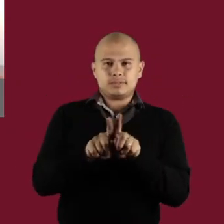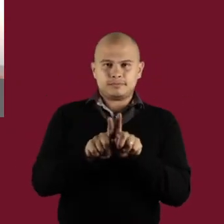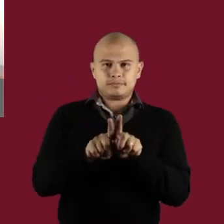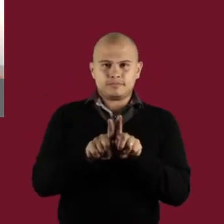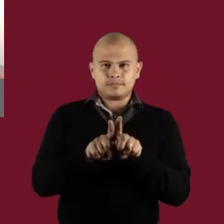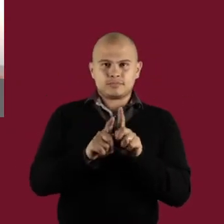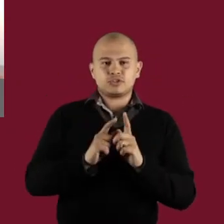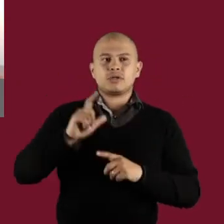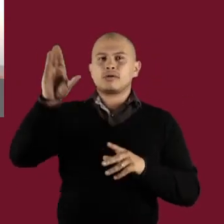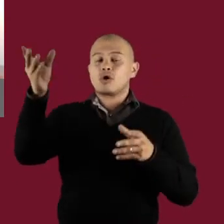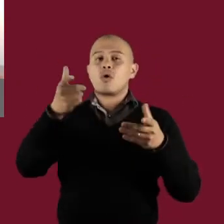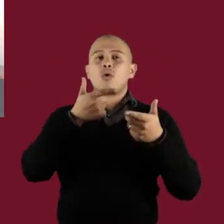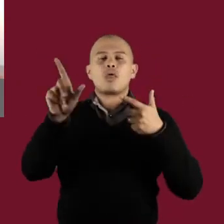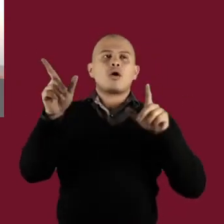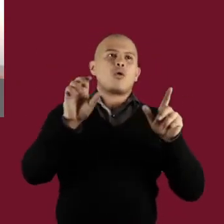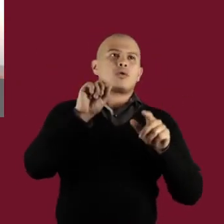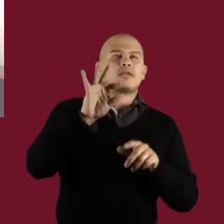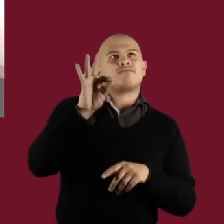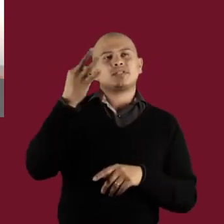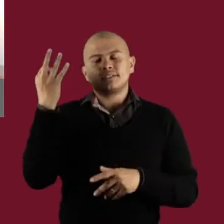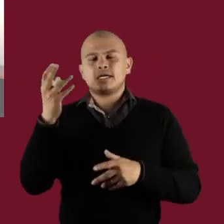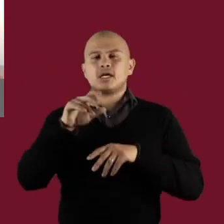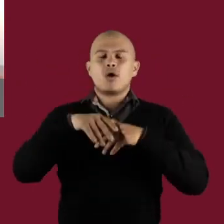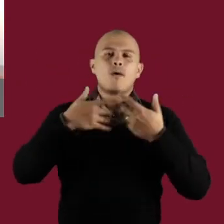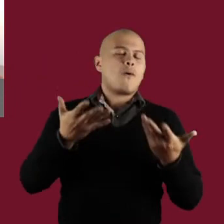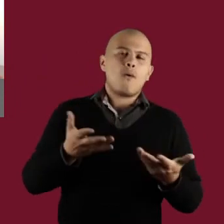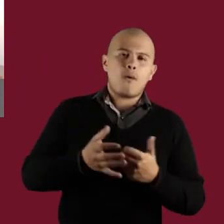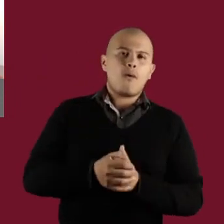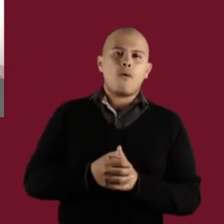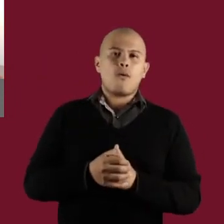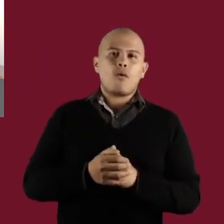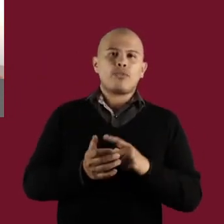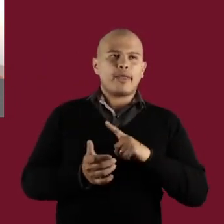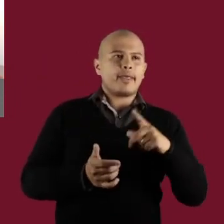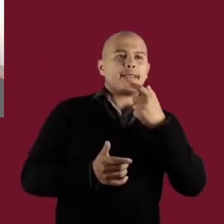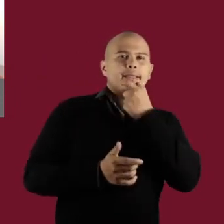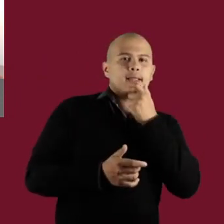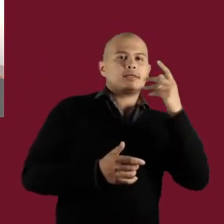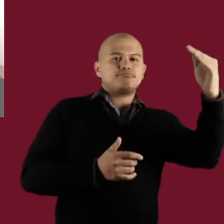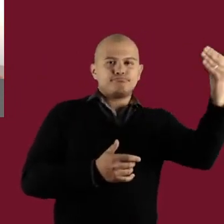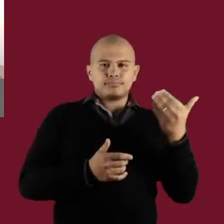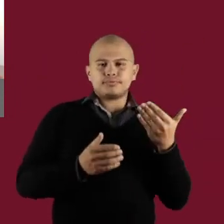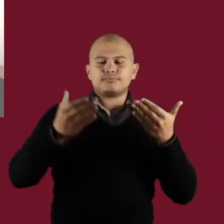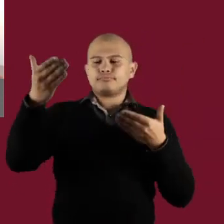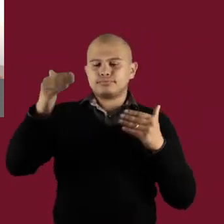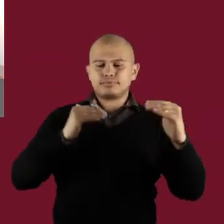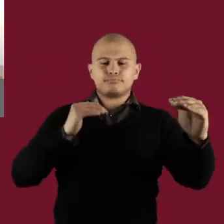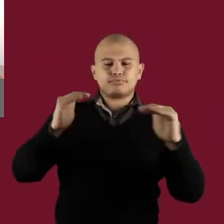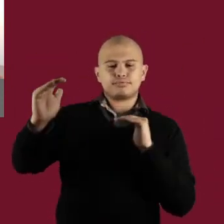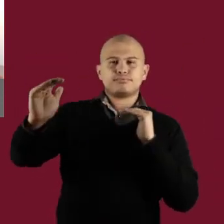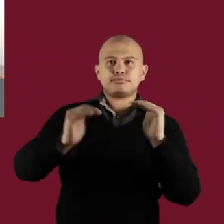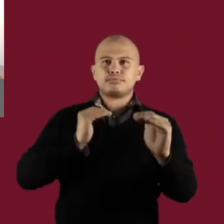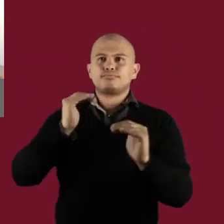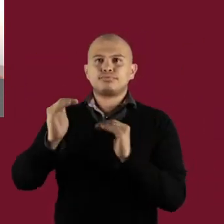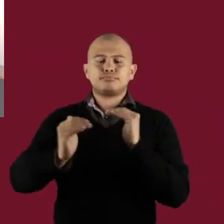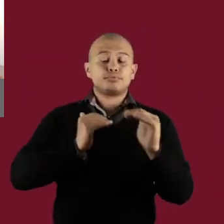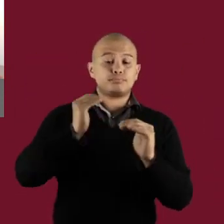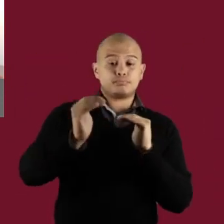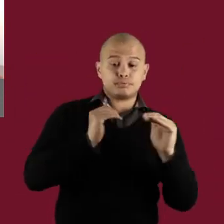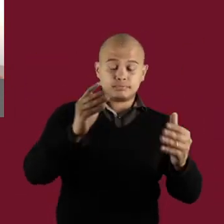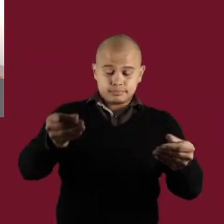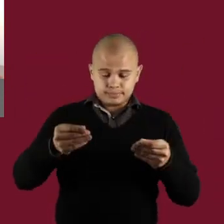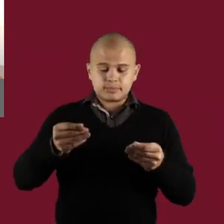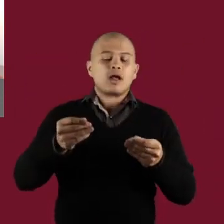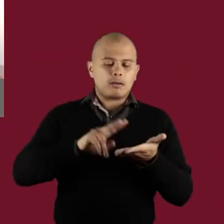dessas línguas, ou vêm do francês, ou vêm do inglês, ou das outras línguas que são também